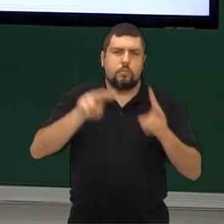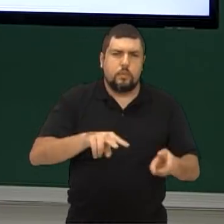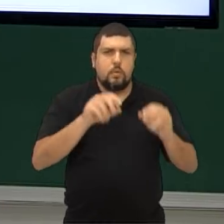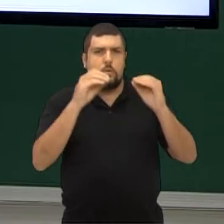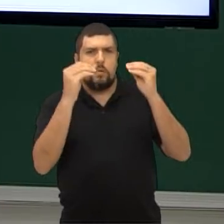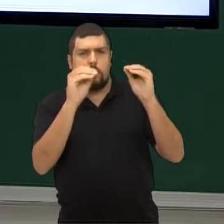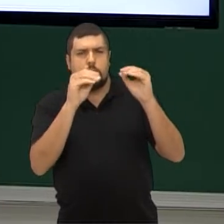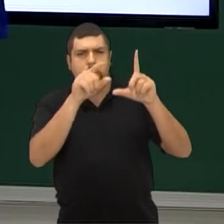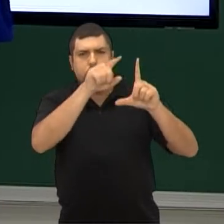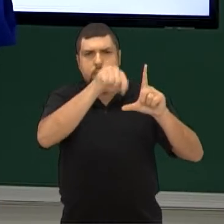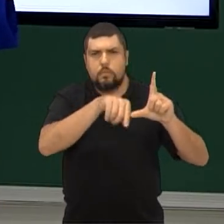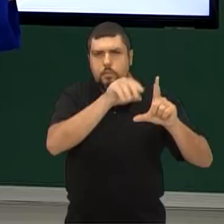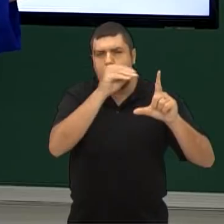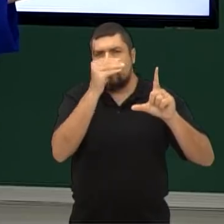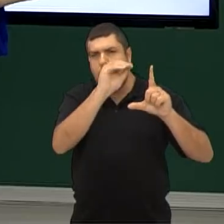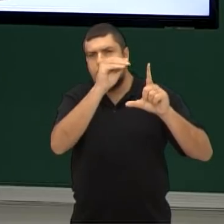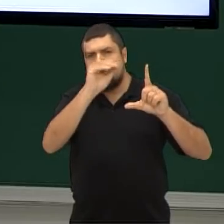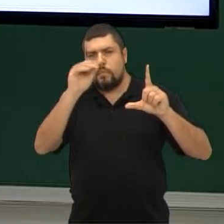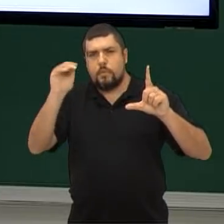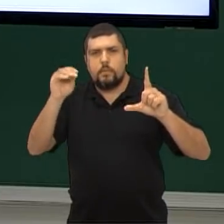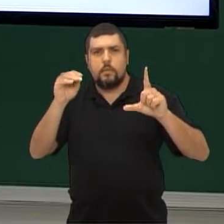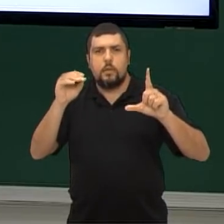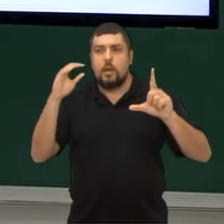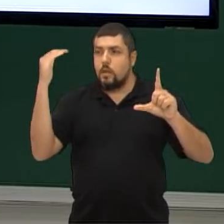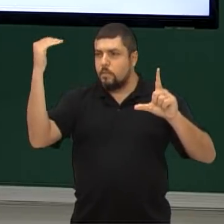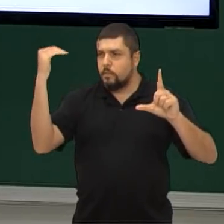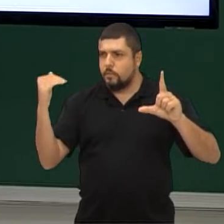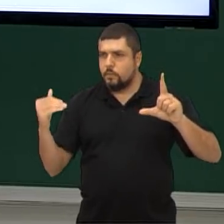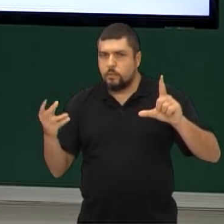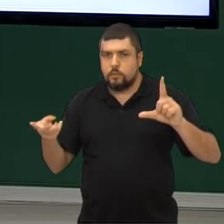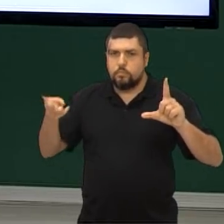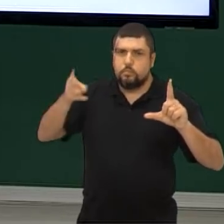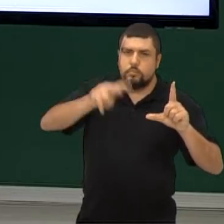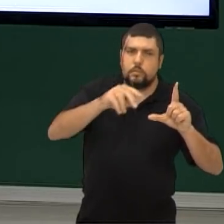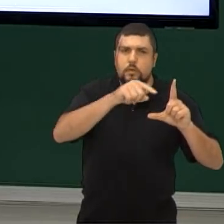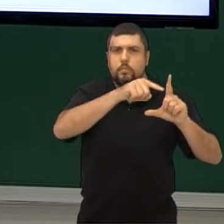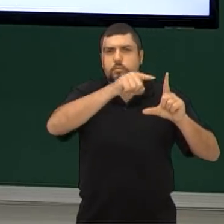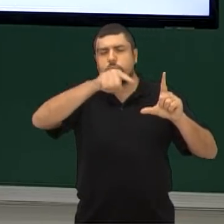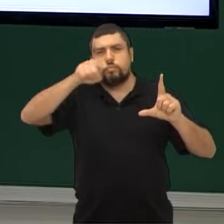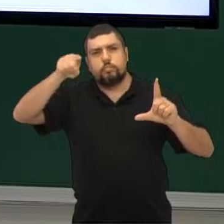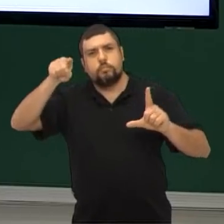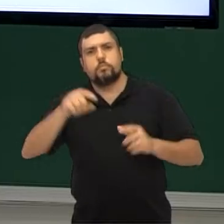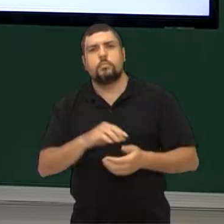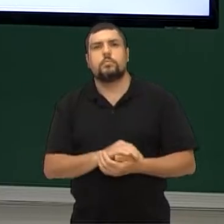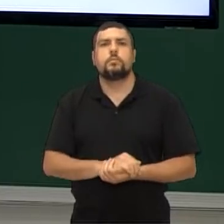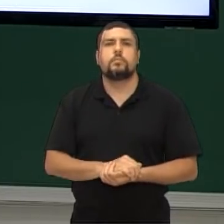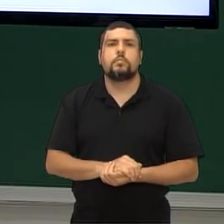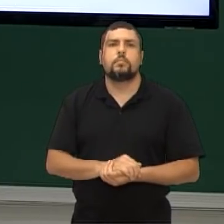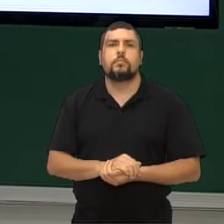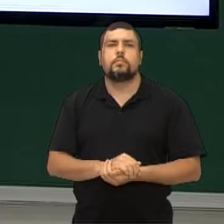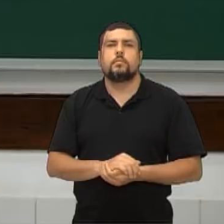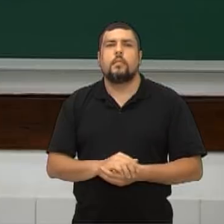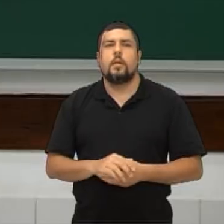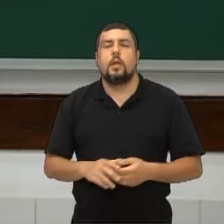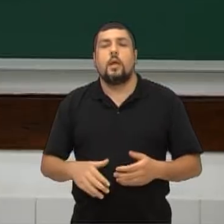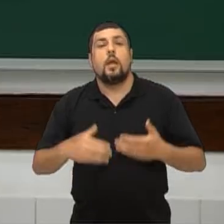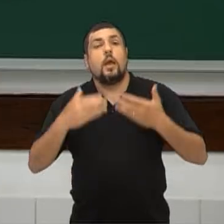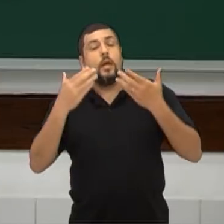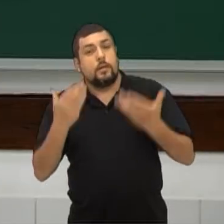A gente transferiu de uma tabela em um plano cartesiano. Então agora eu quero que vocês usem esse